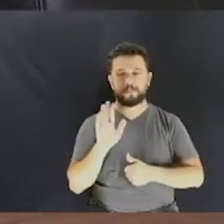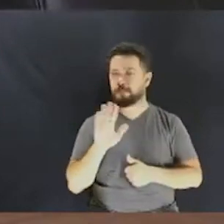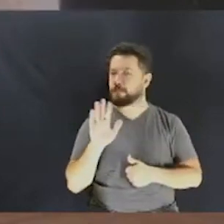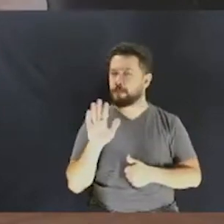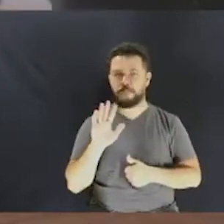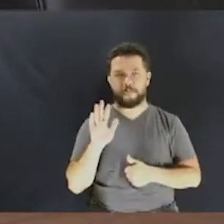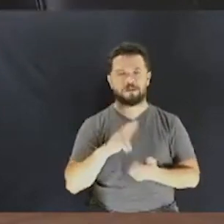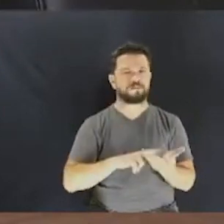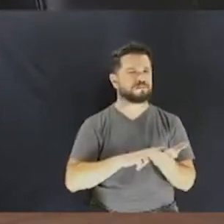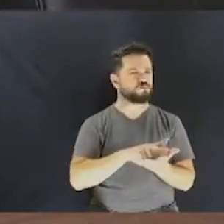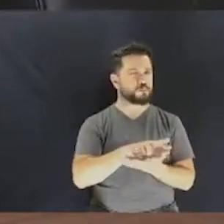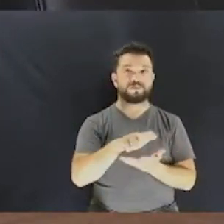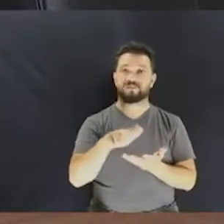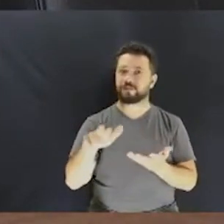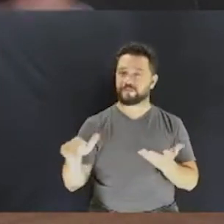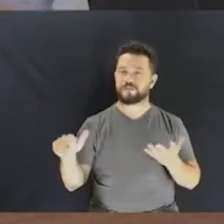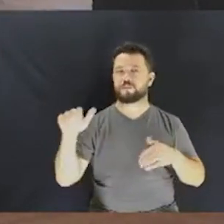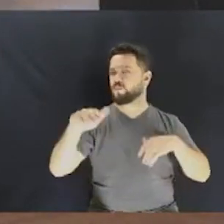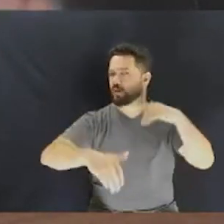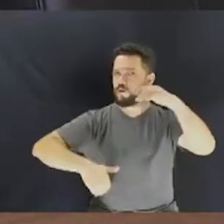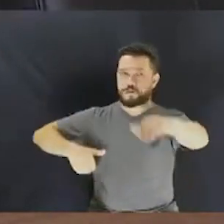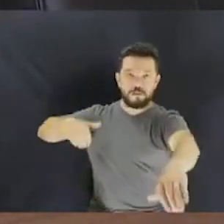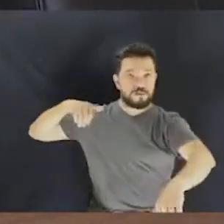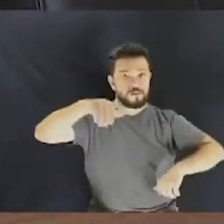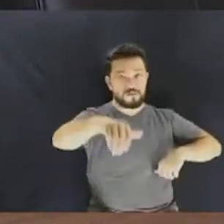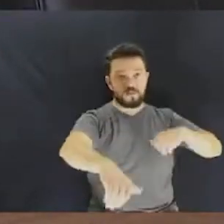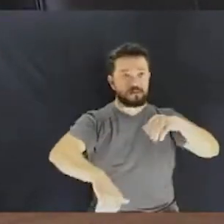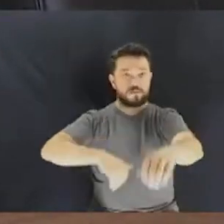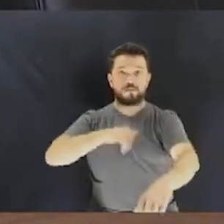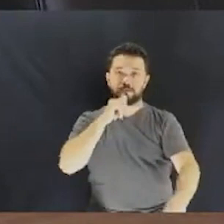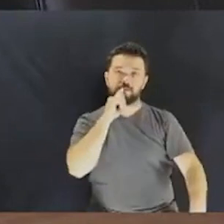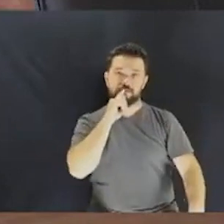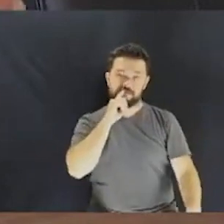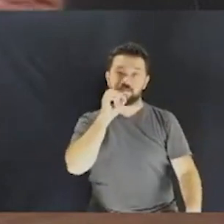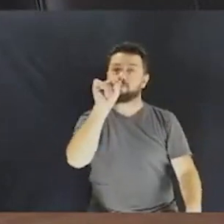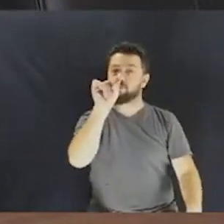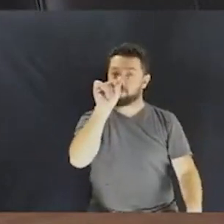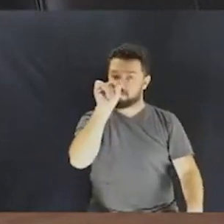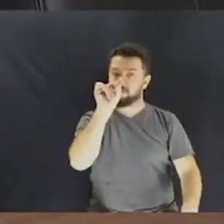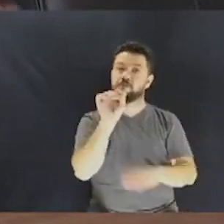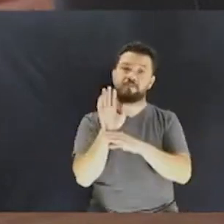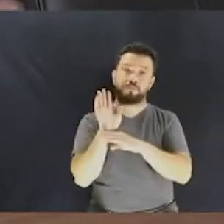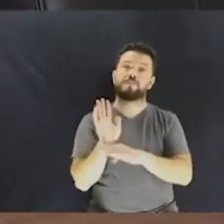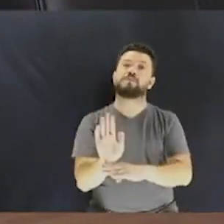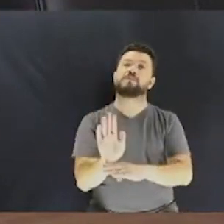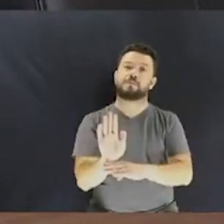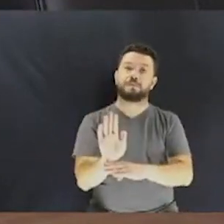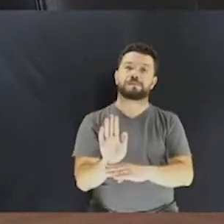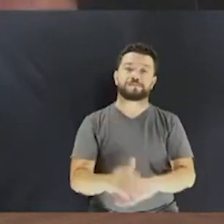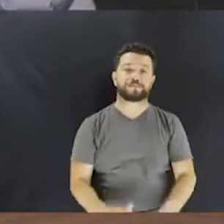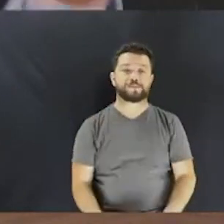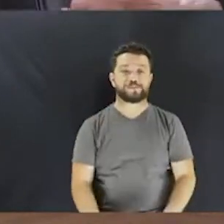no basquete, é a natação, como o Leônidas citou, e outros N esportes, onde realmente as pessoas têm essa dificuldade de comprar o seu